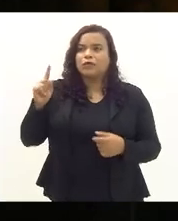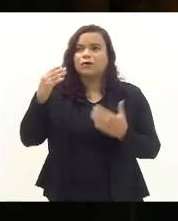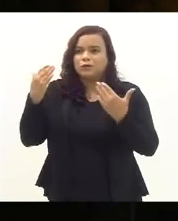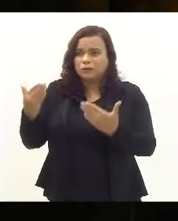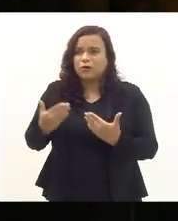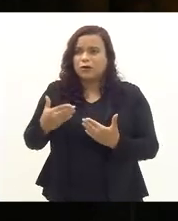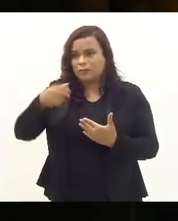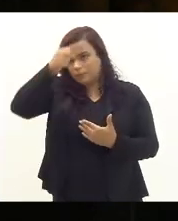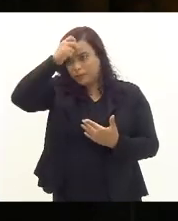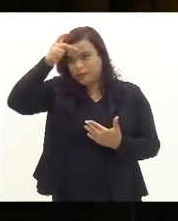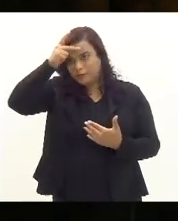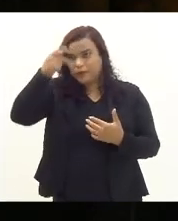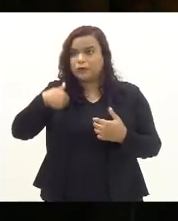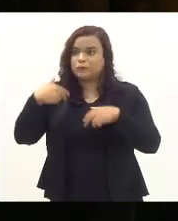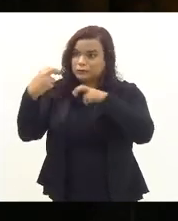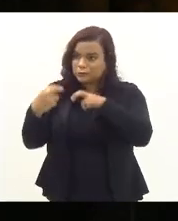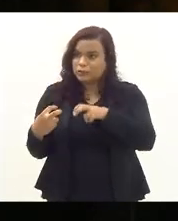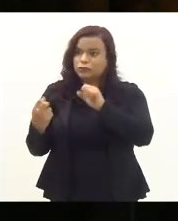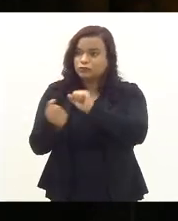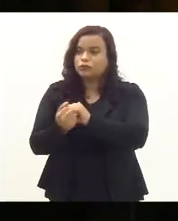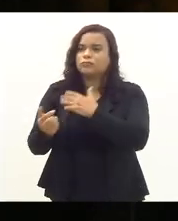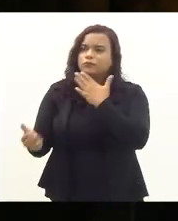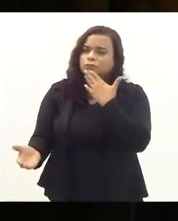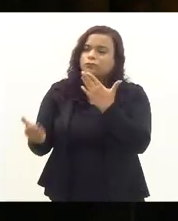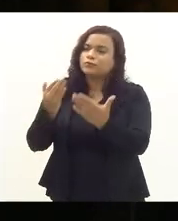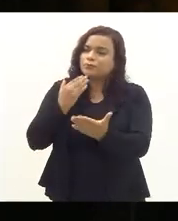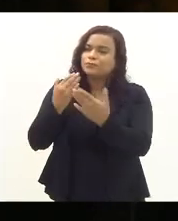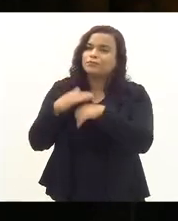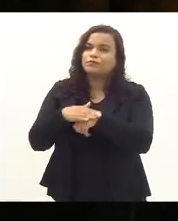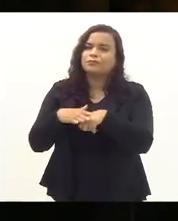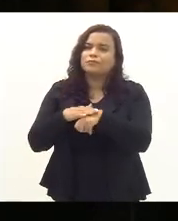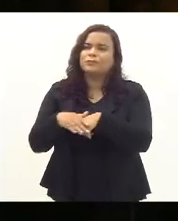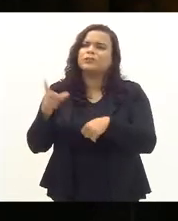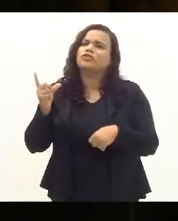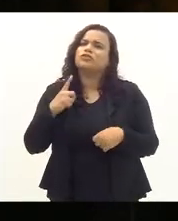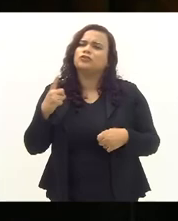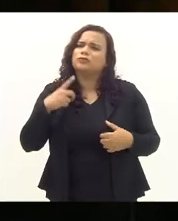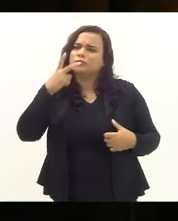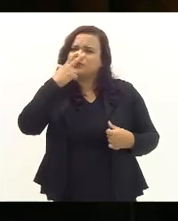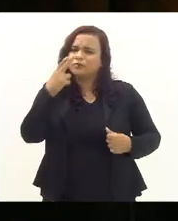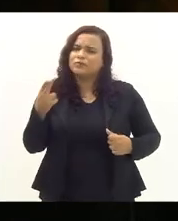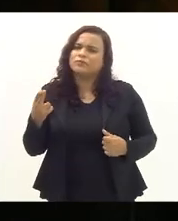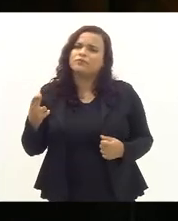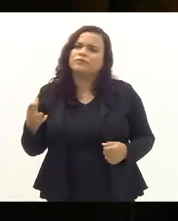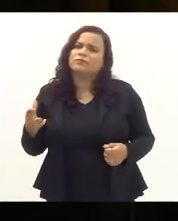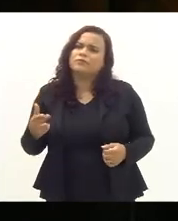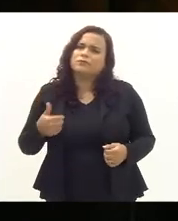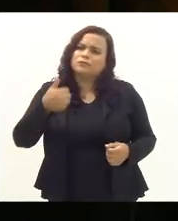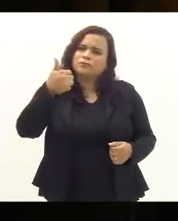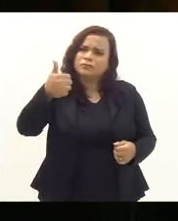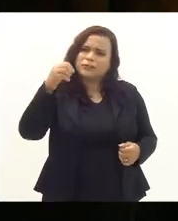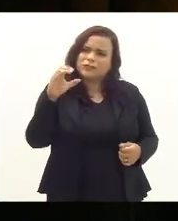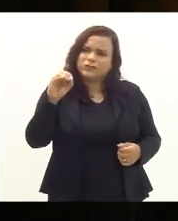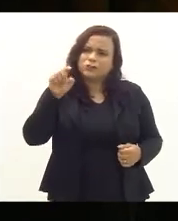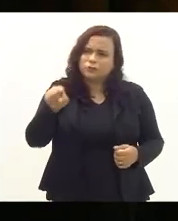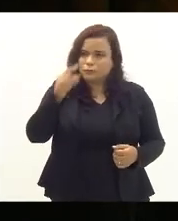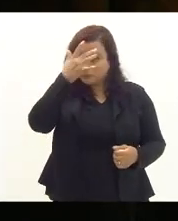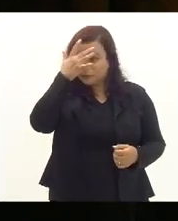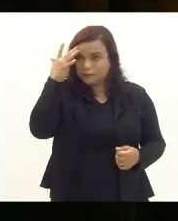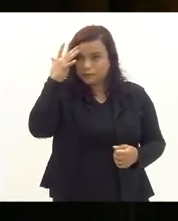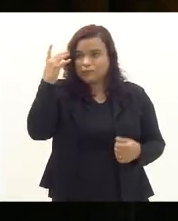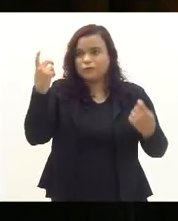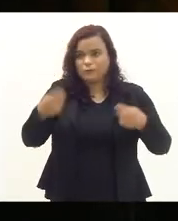lá o prefeito e eu sentei com o prefeito apontava lhe cerca de os 10 mil pessoas